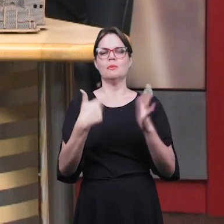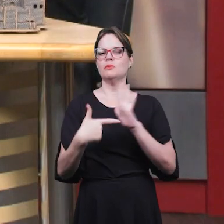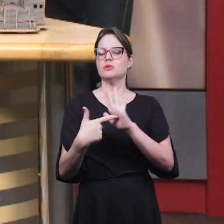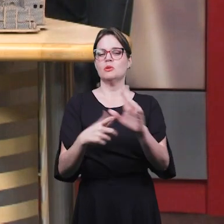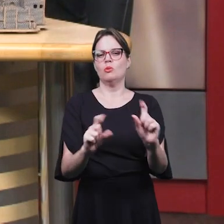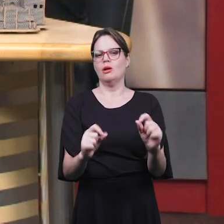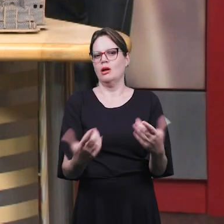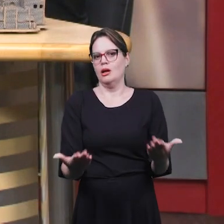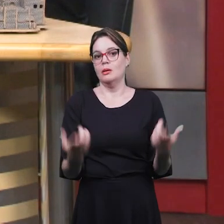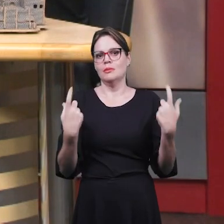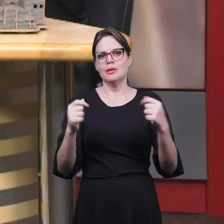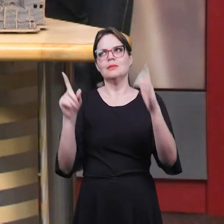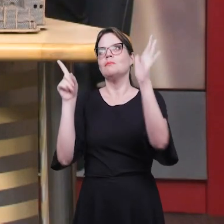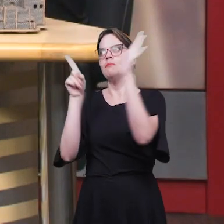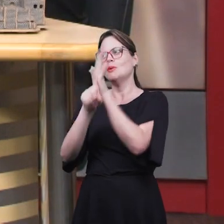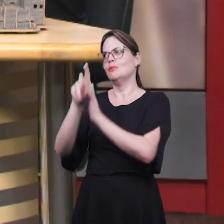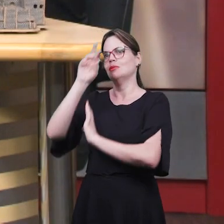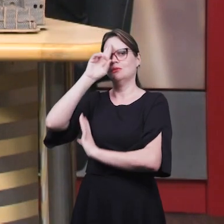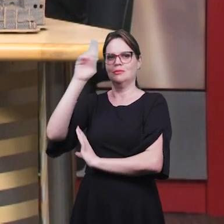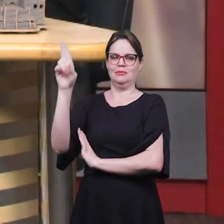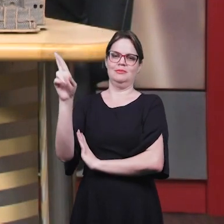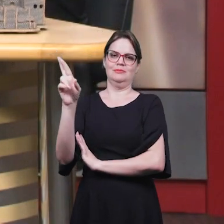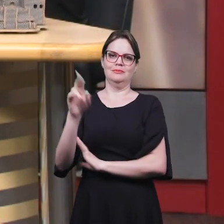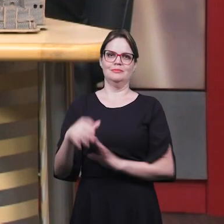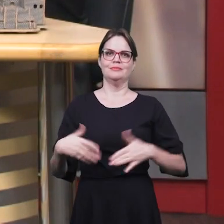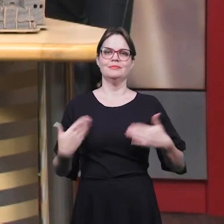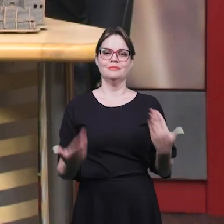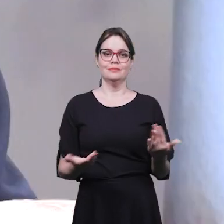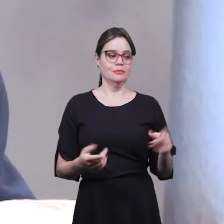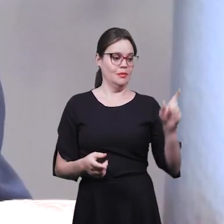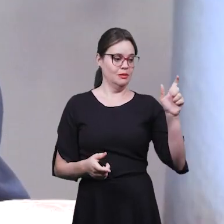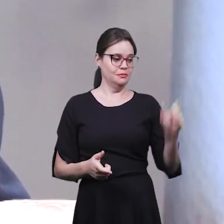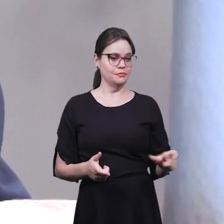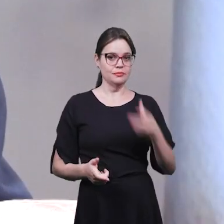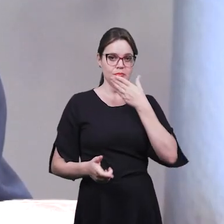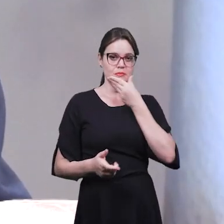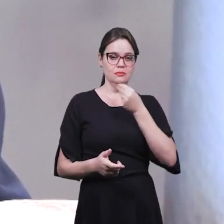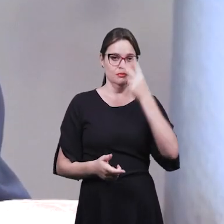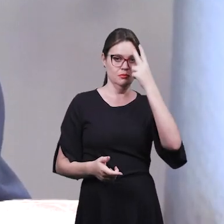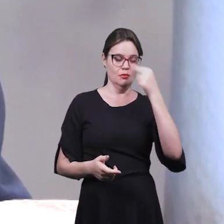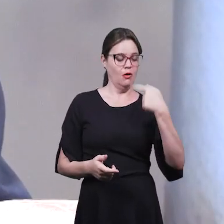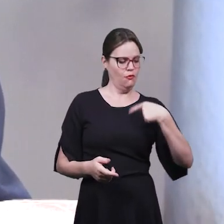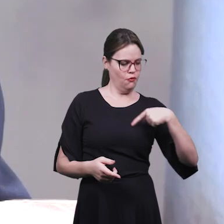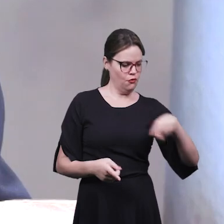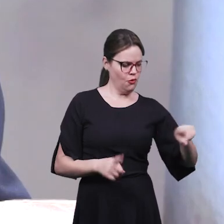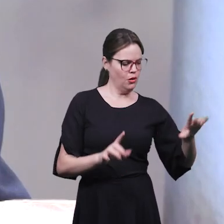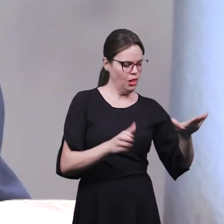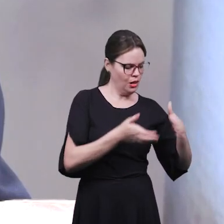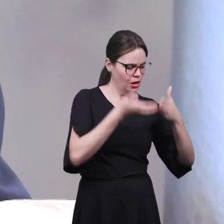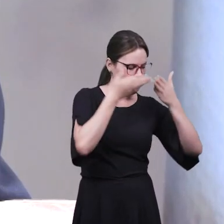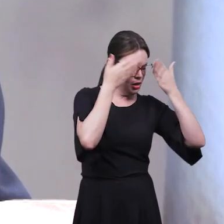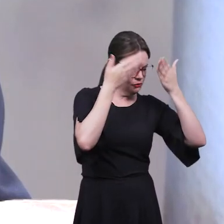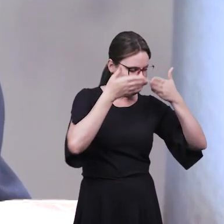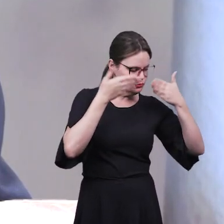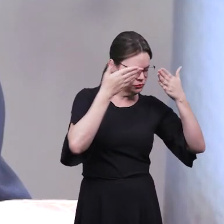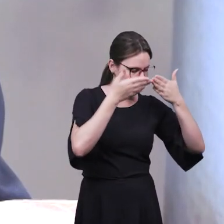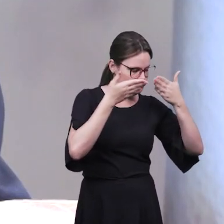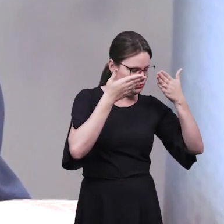Então, o que acontece? Aqui esse homem, ele lavou e voltou vendo,